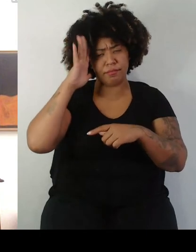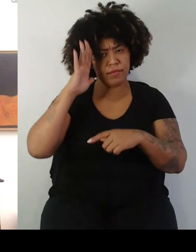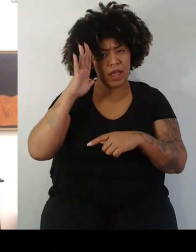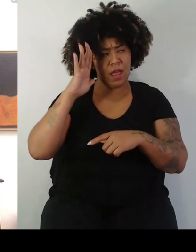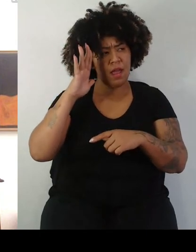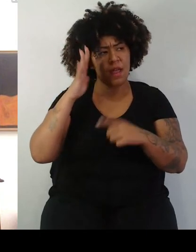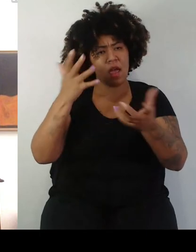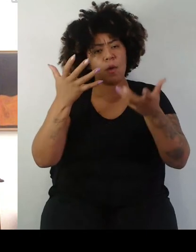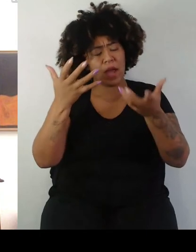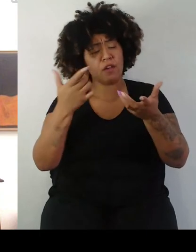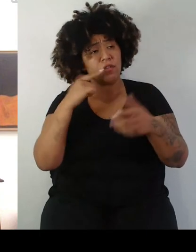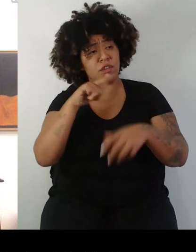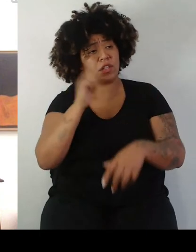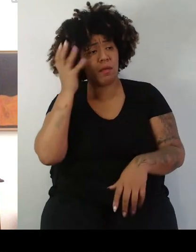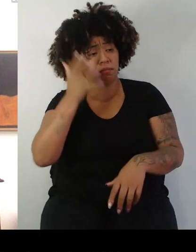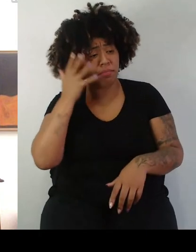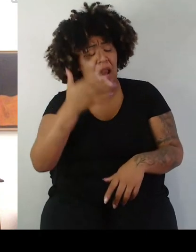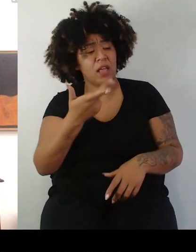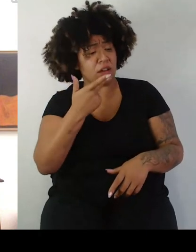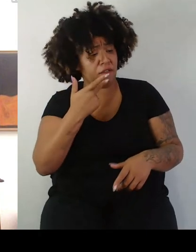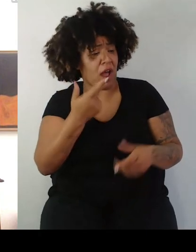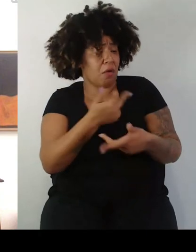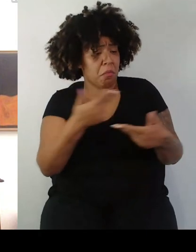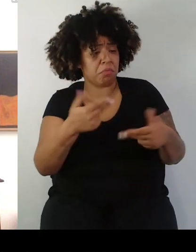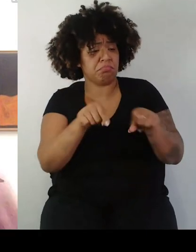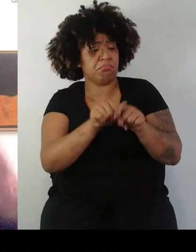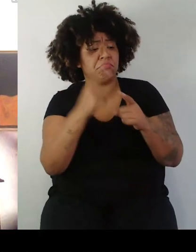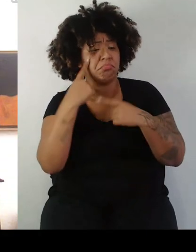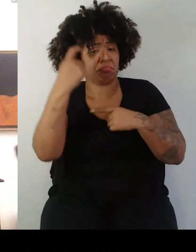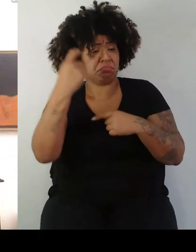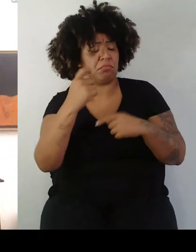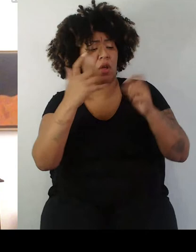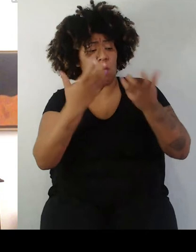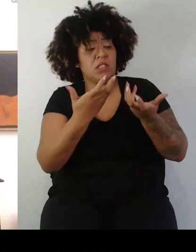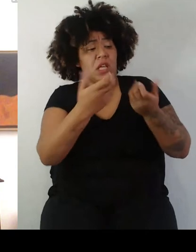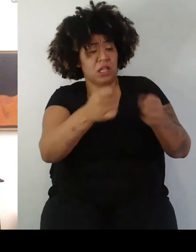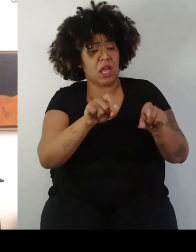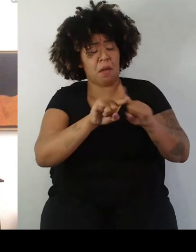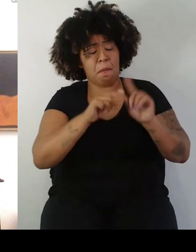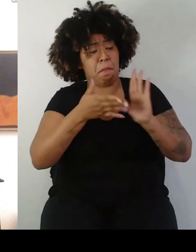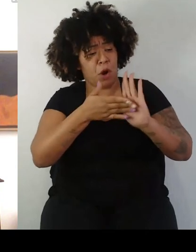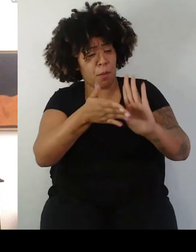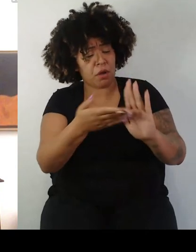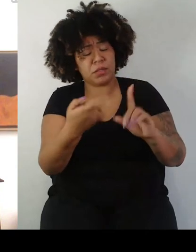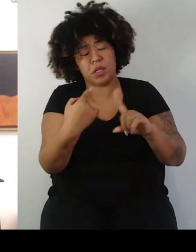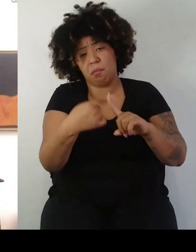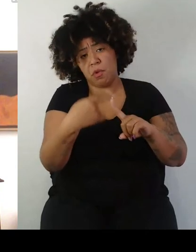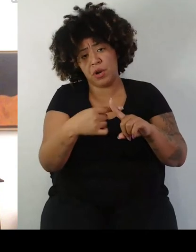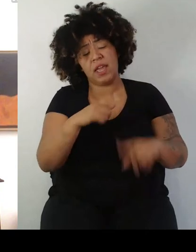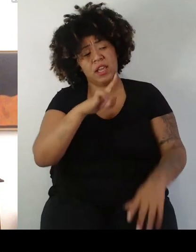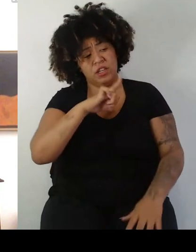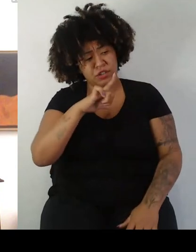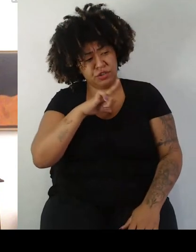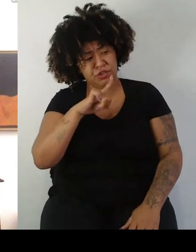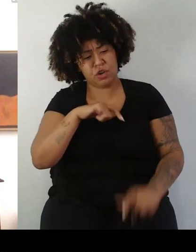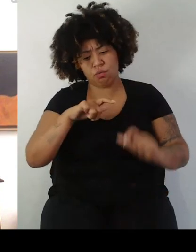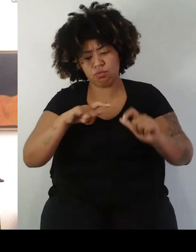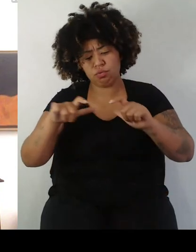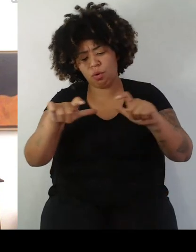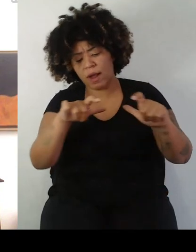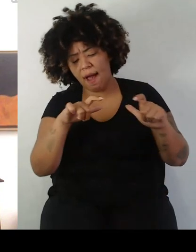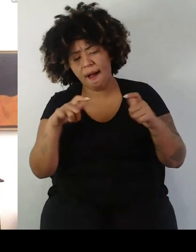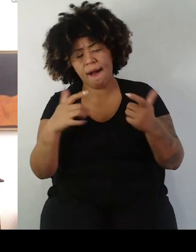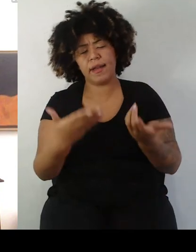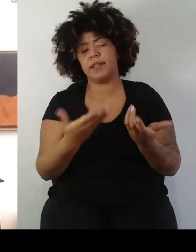universidade aceitou essa ideia eu fiquei muito satisfeito com a proposta porque eles tinham salões muito